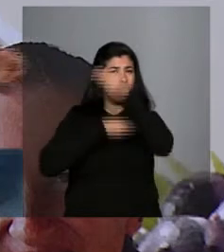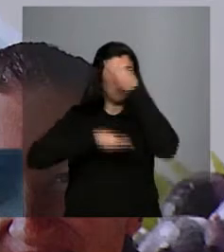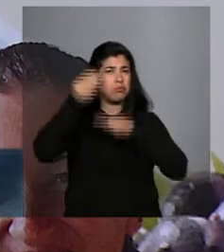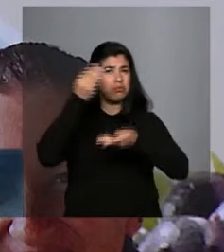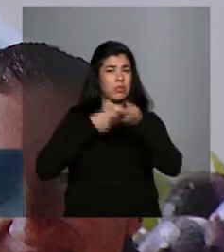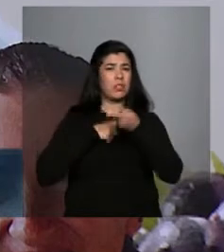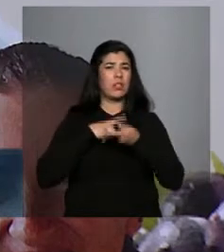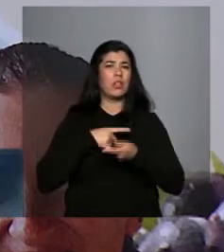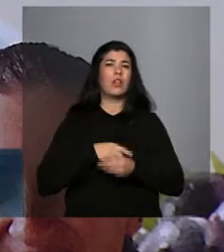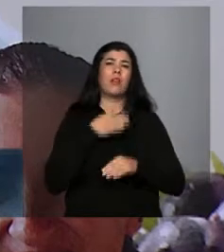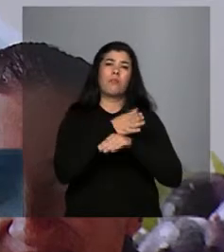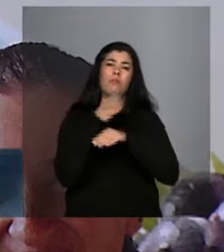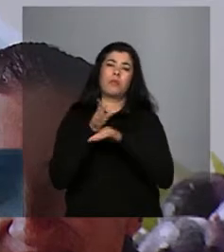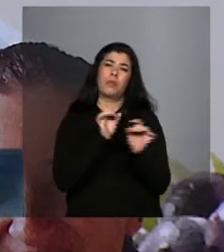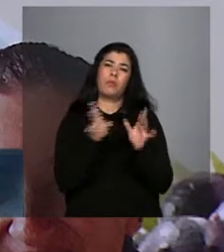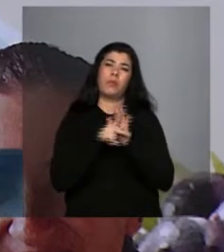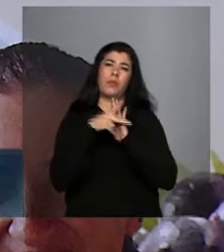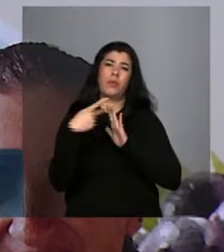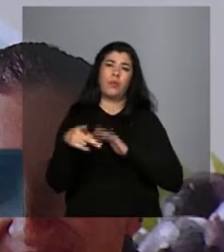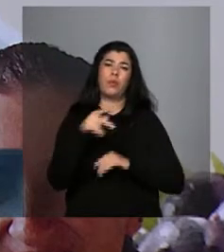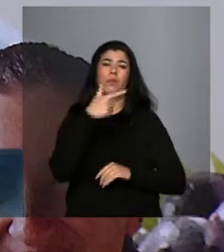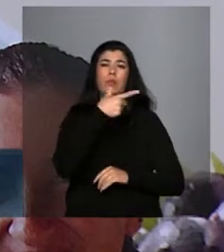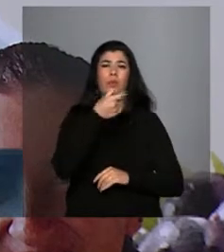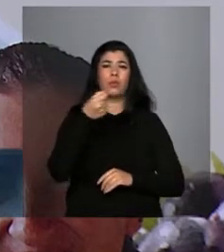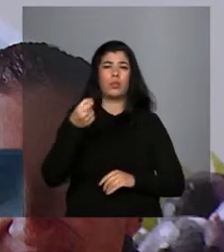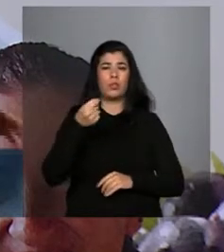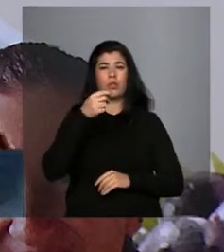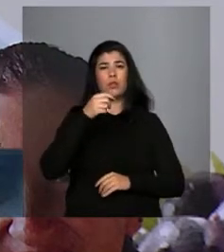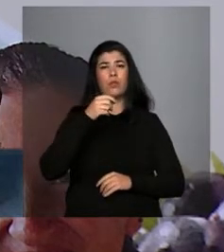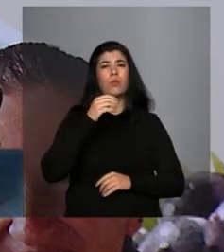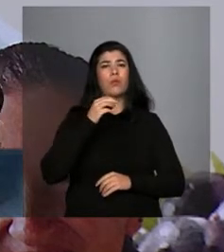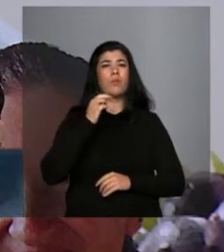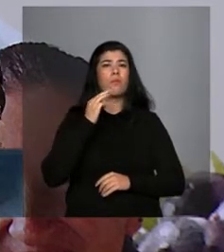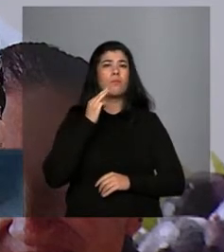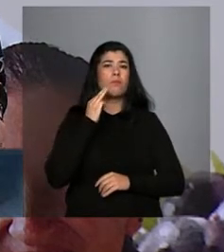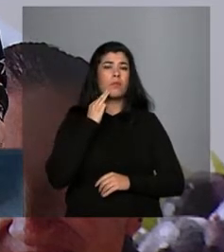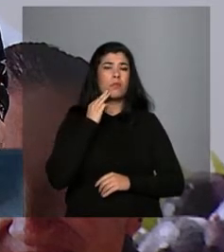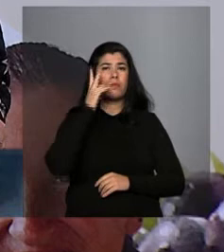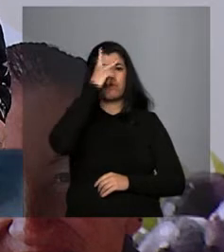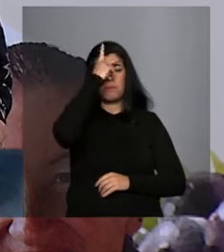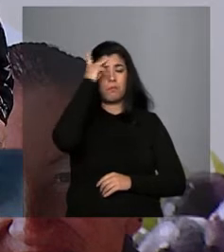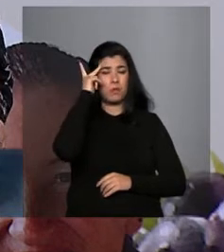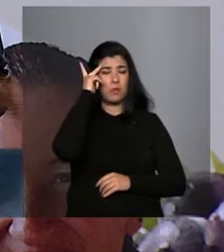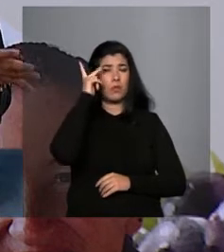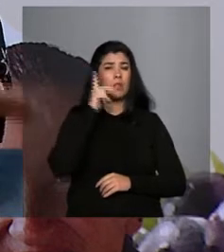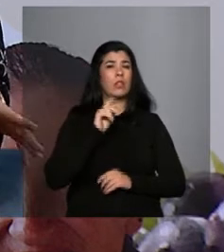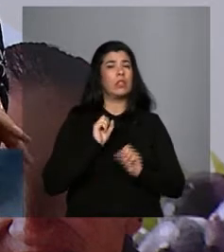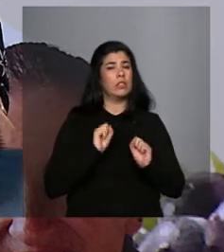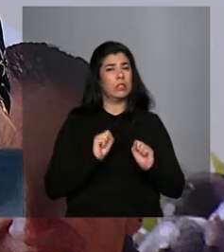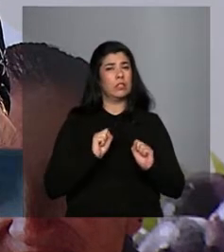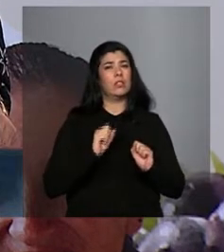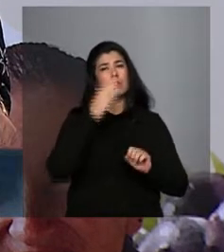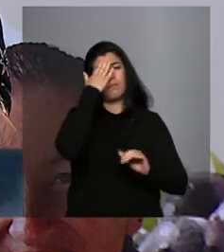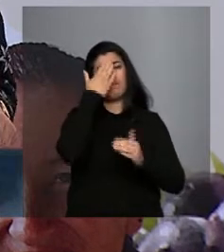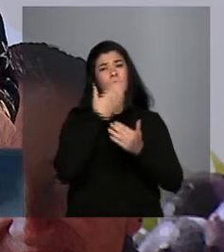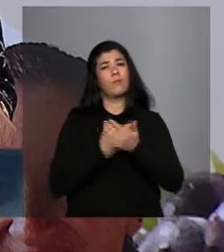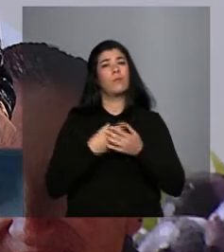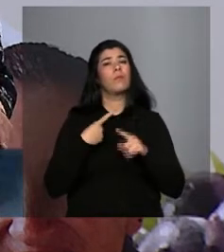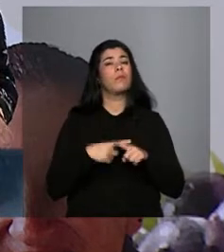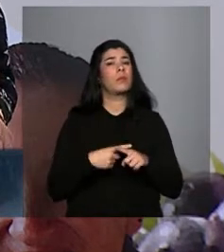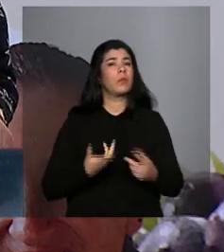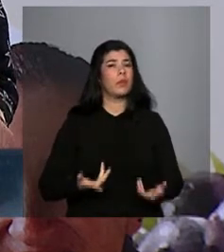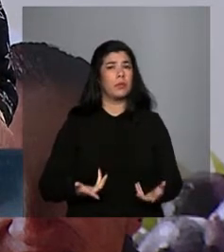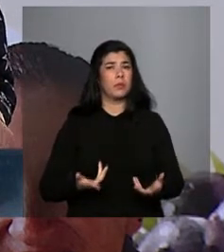de brasileiros. Por que que eu tenho certeza que isso vai dar certo? Eu tenho certeza que isso vai dar